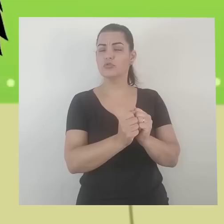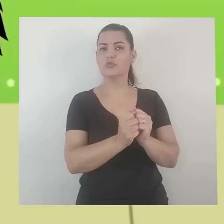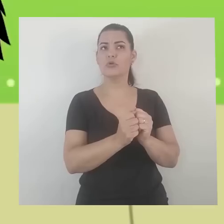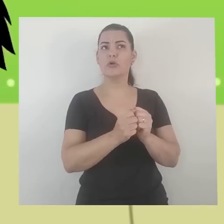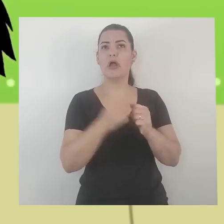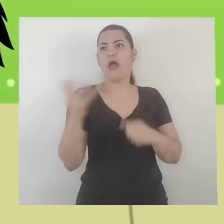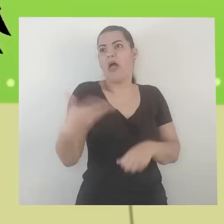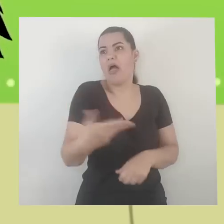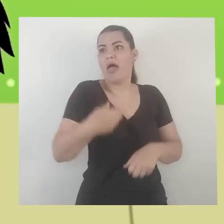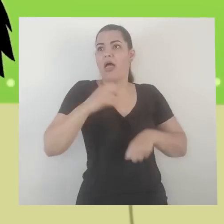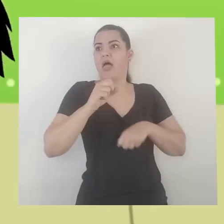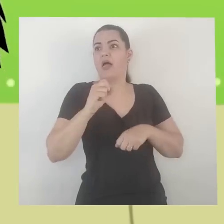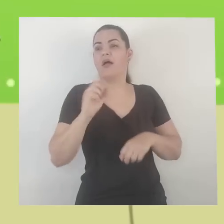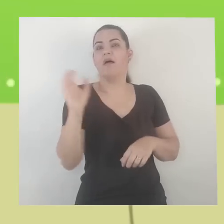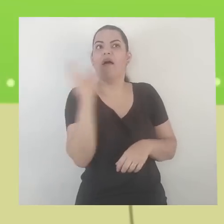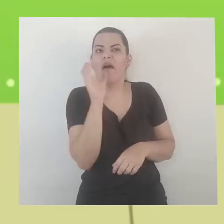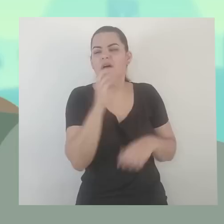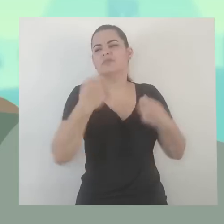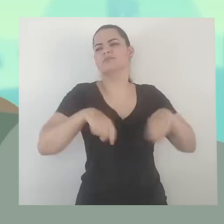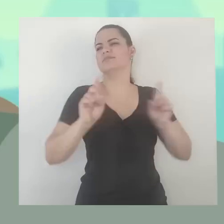Júpiter? É.